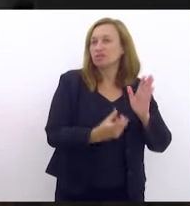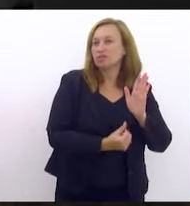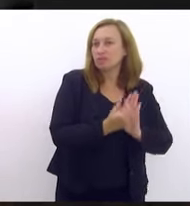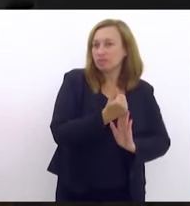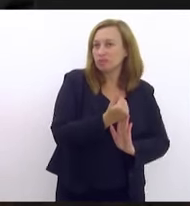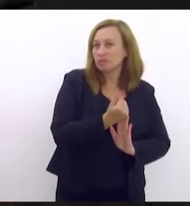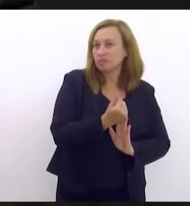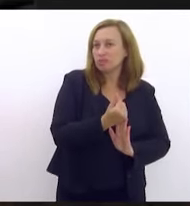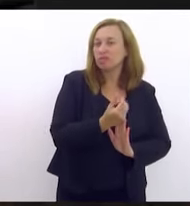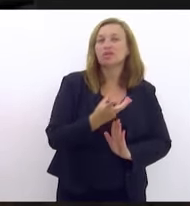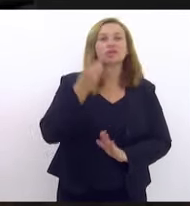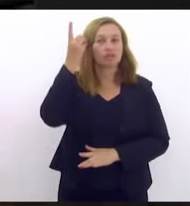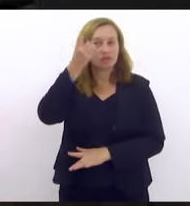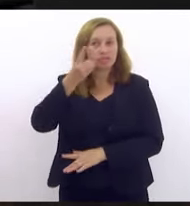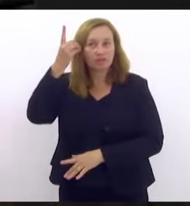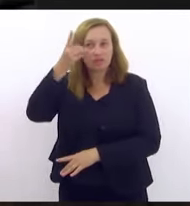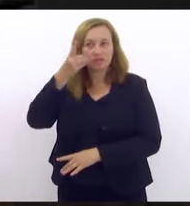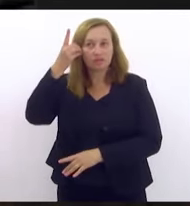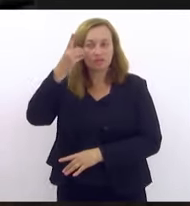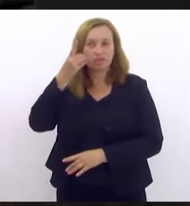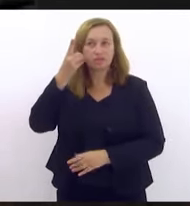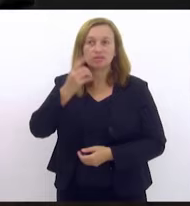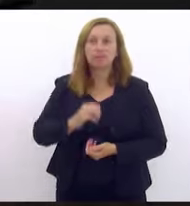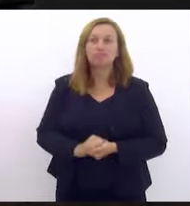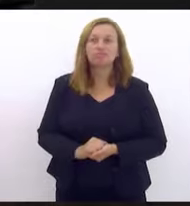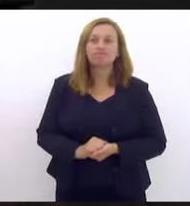Orçamento, deputado